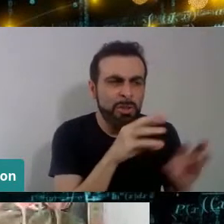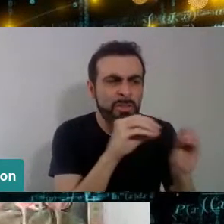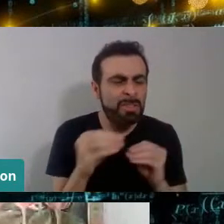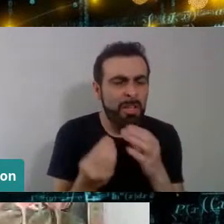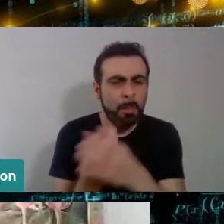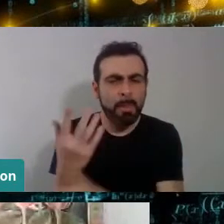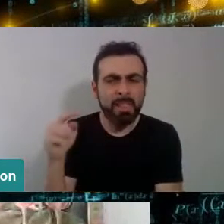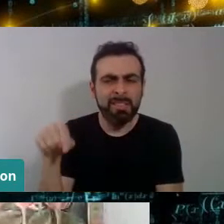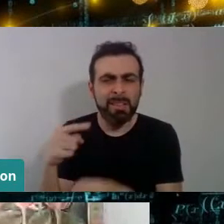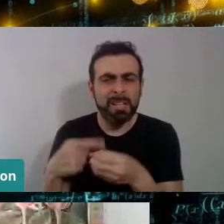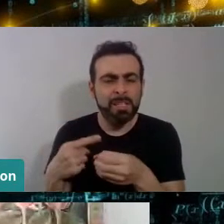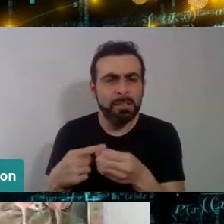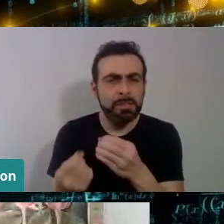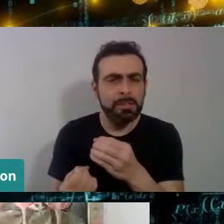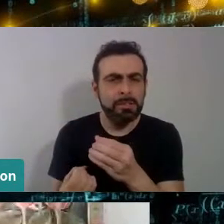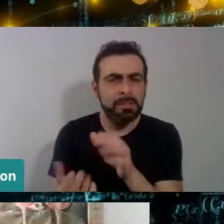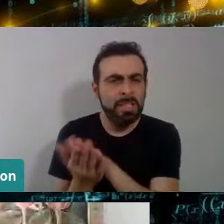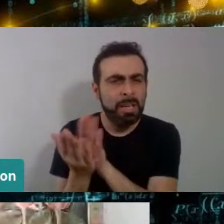um curso lá